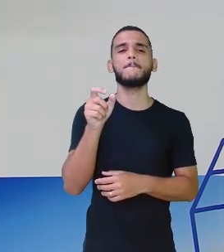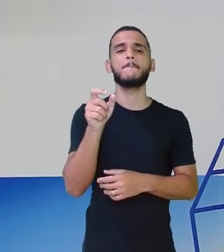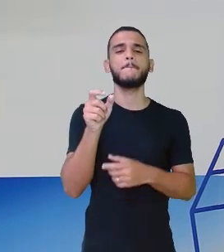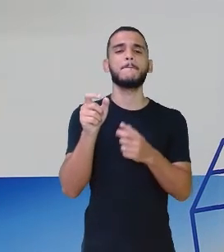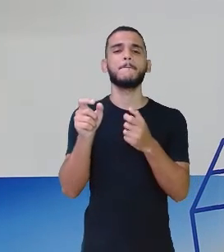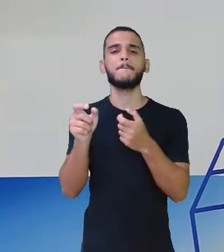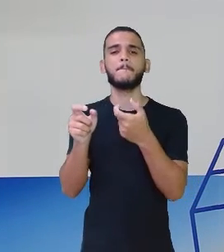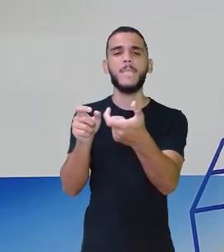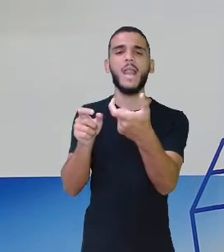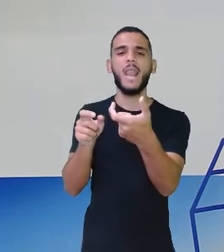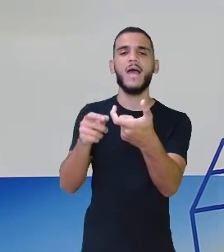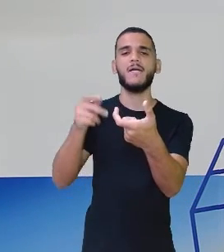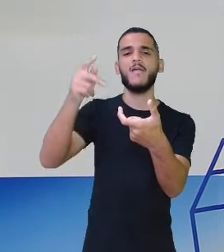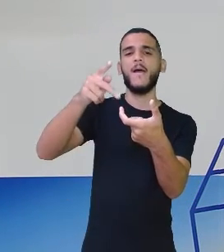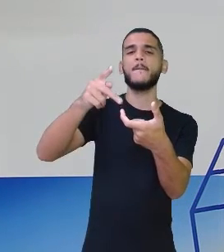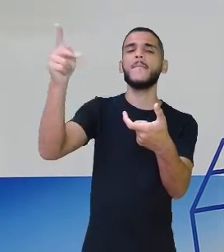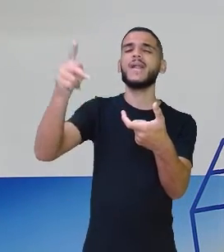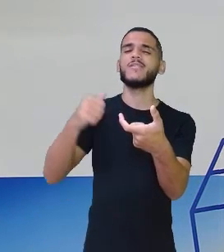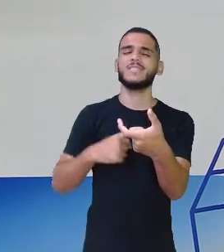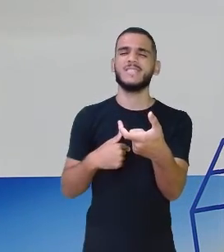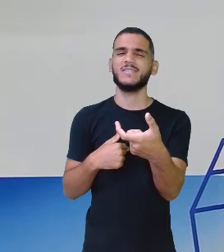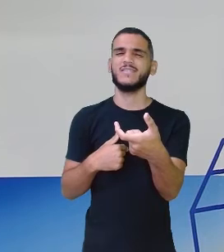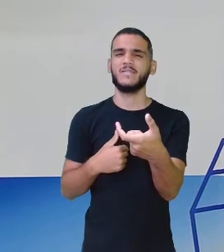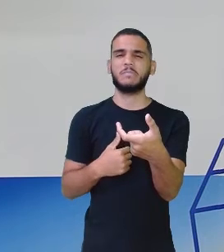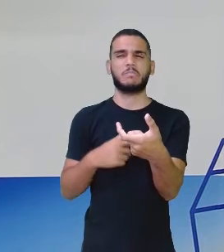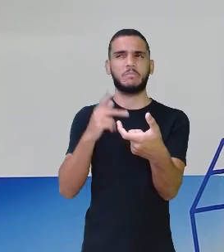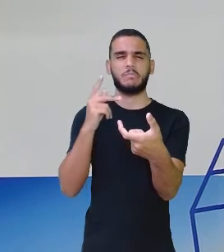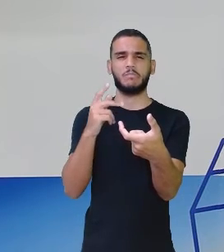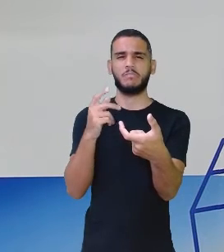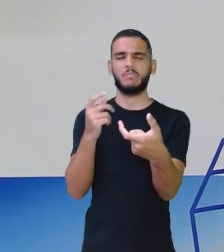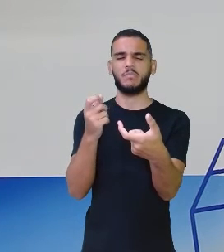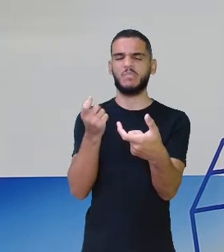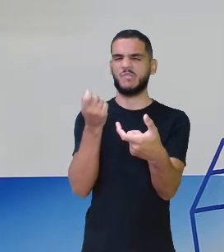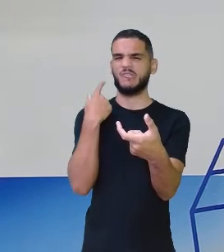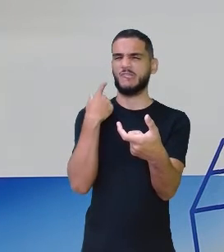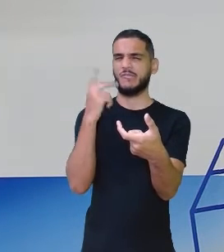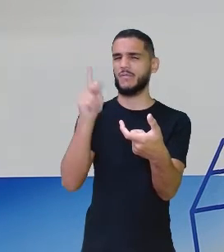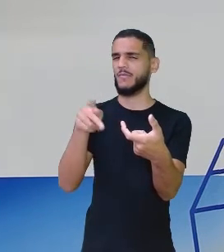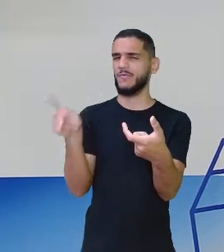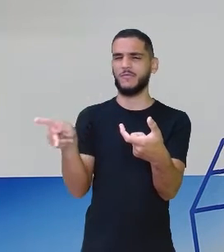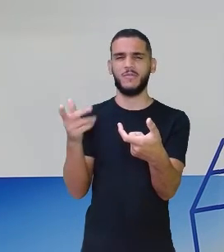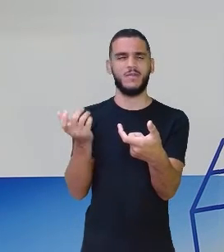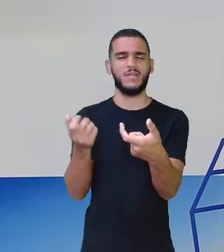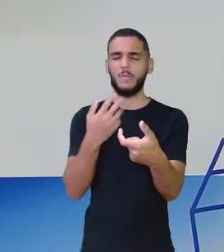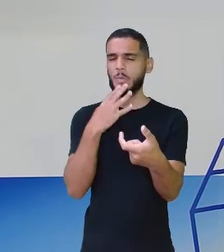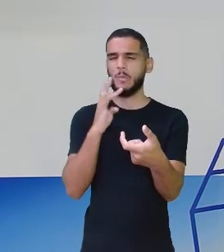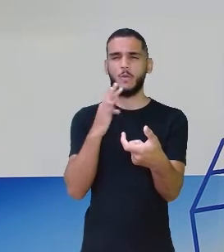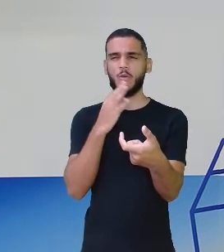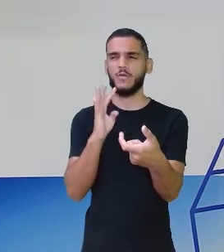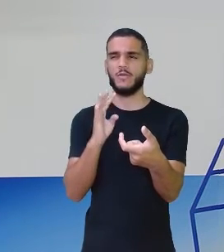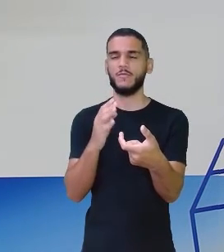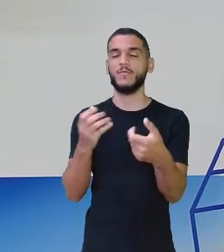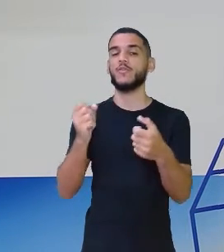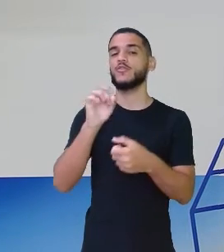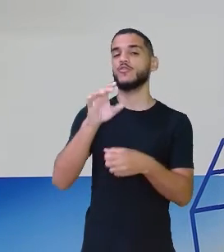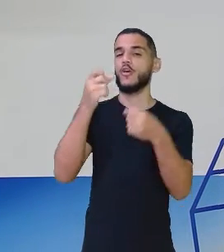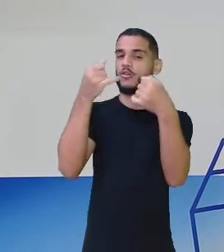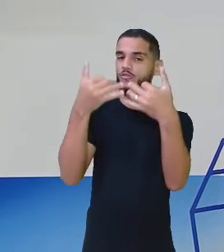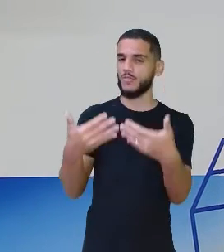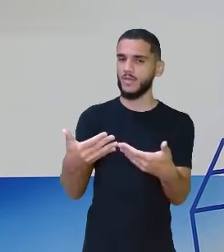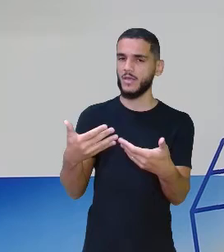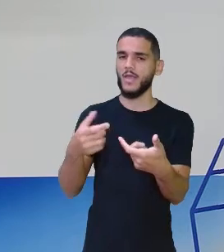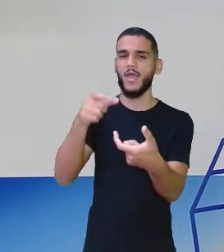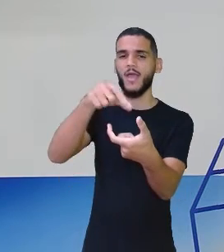paroxítonas? Professora, a senhora veio com palavras meio estranhas hoje. Calma, a gente só vai definir um pouco as